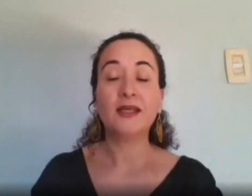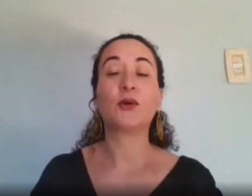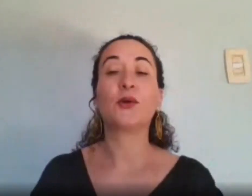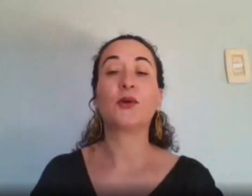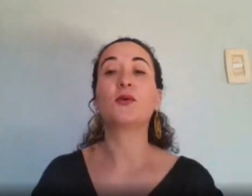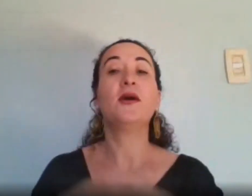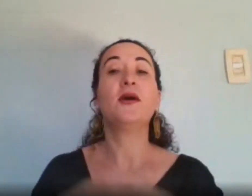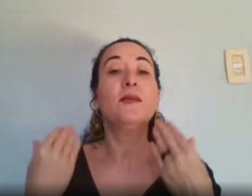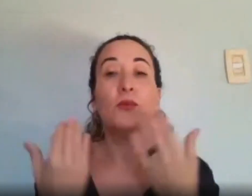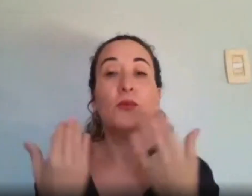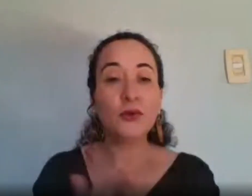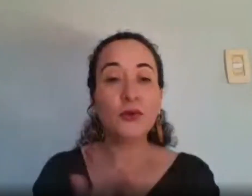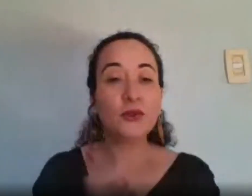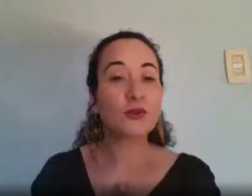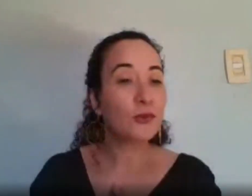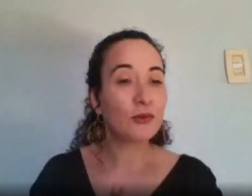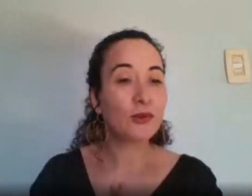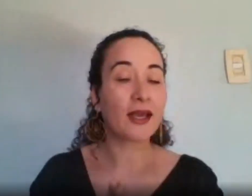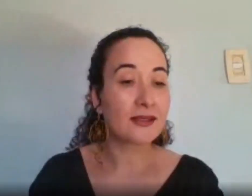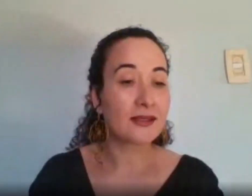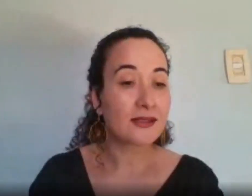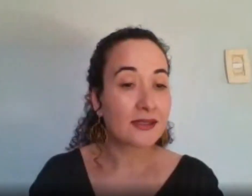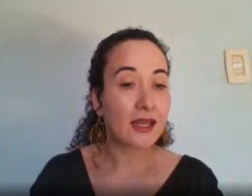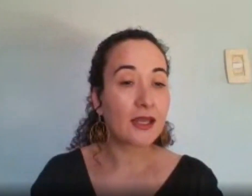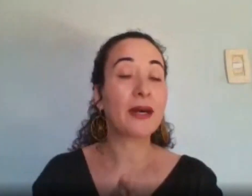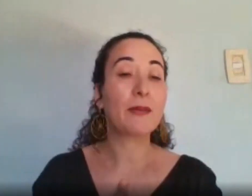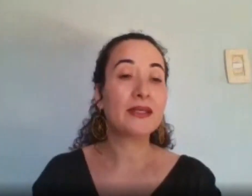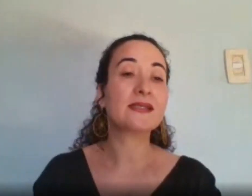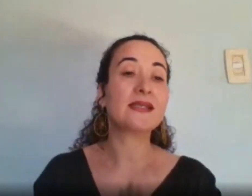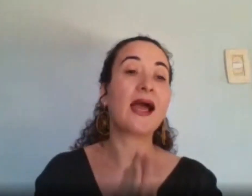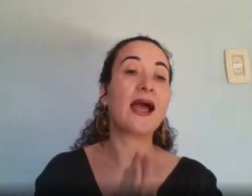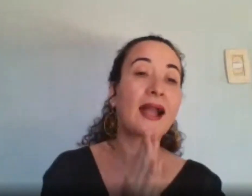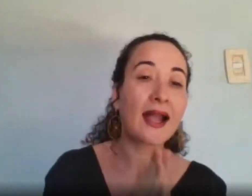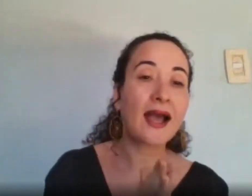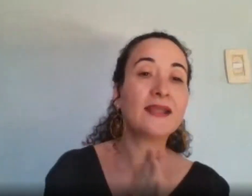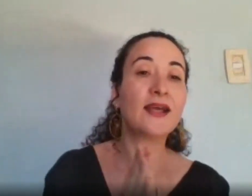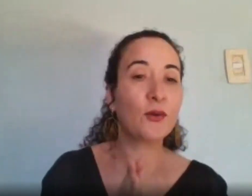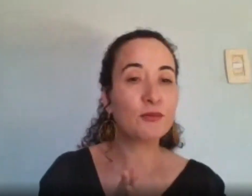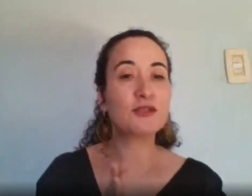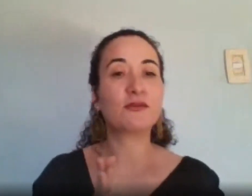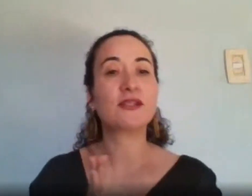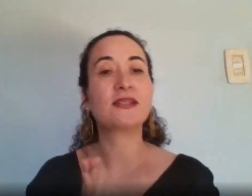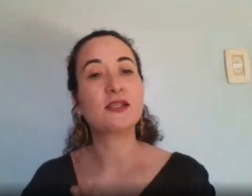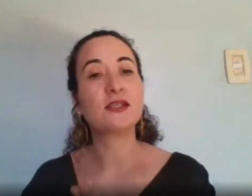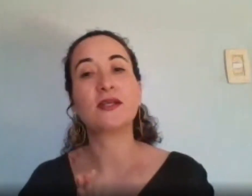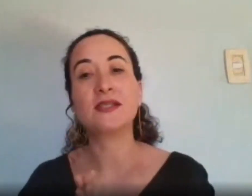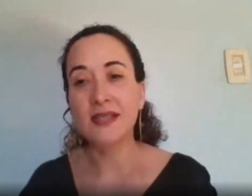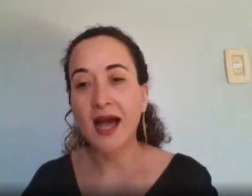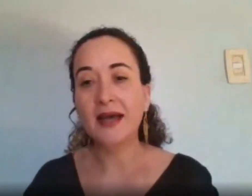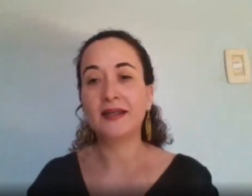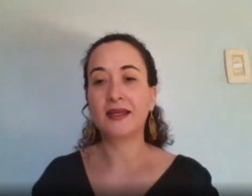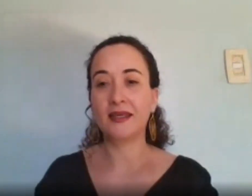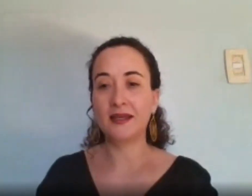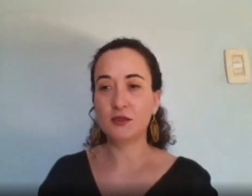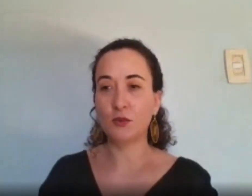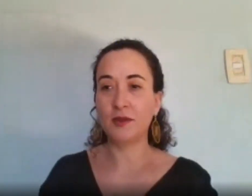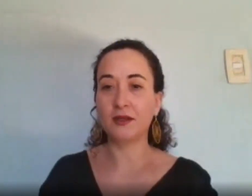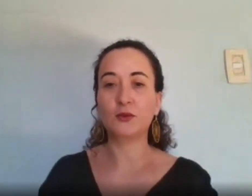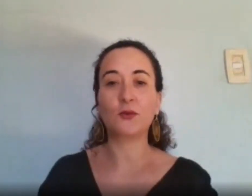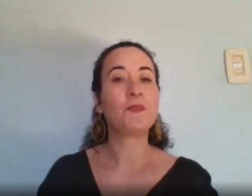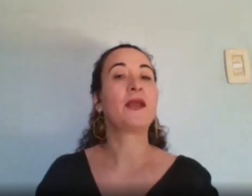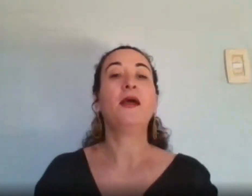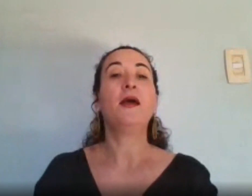dia. Então, eu tenho muito, muito que agradecer e parabenizar a cada um de vocês por estarem aqui